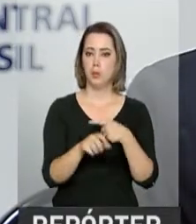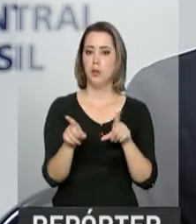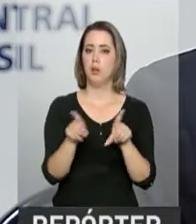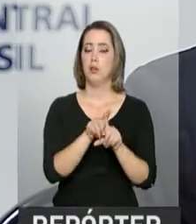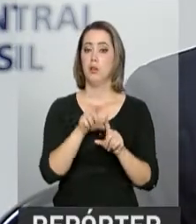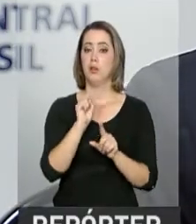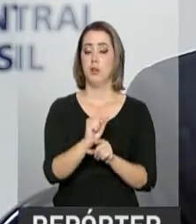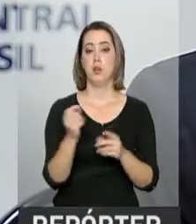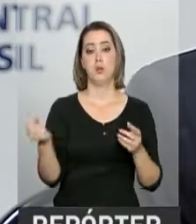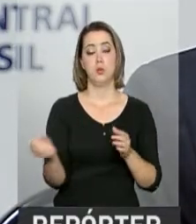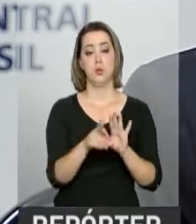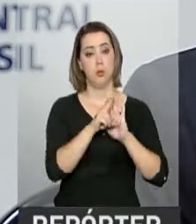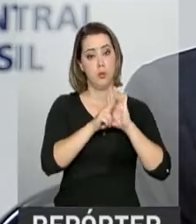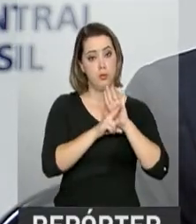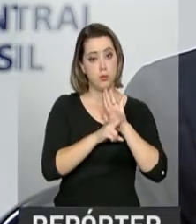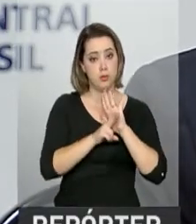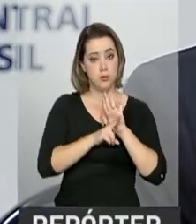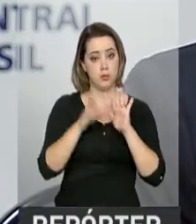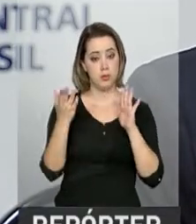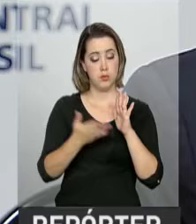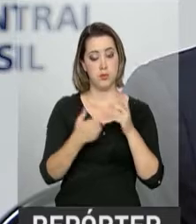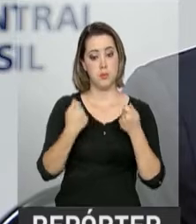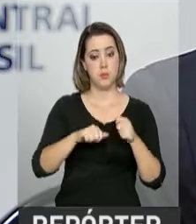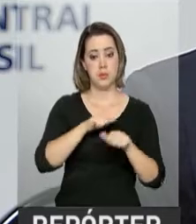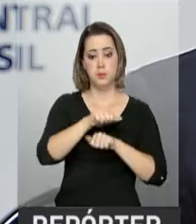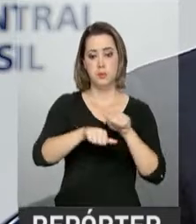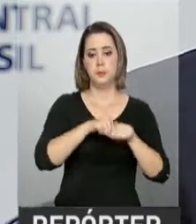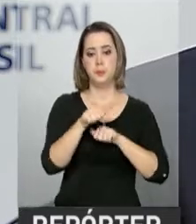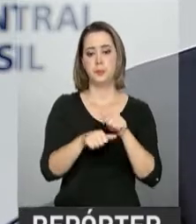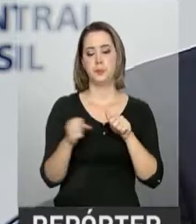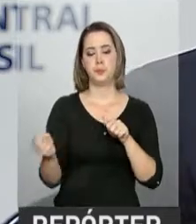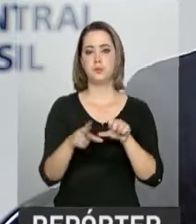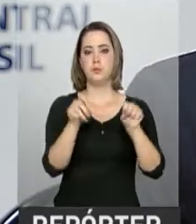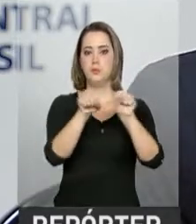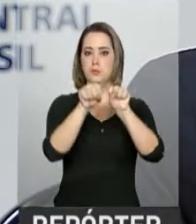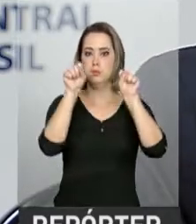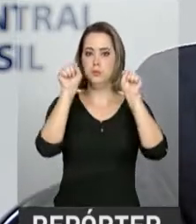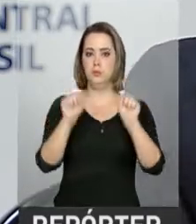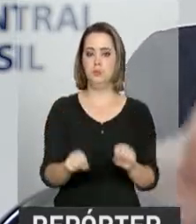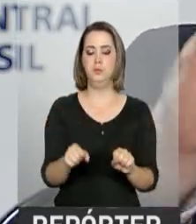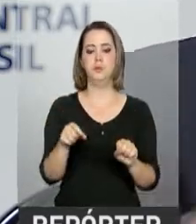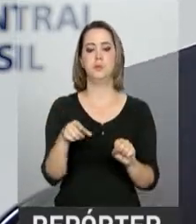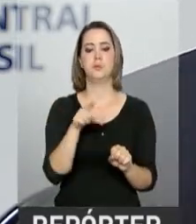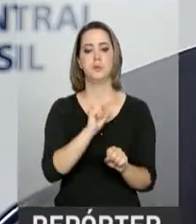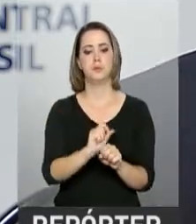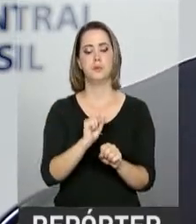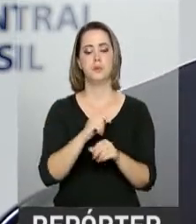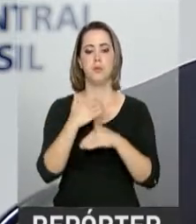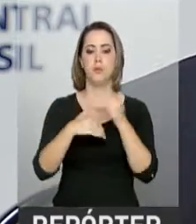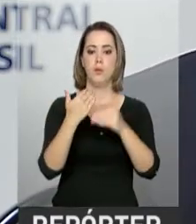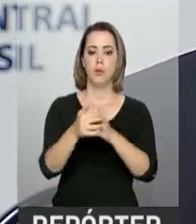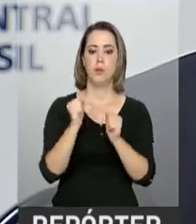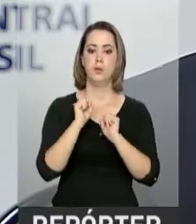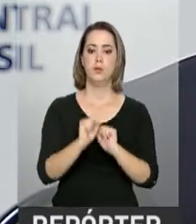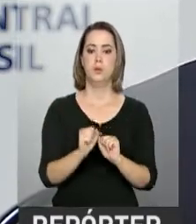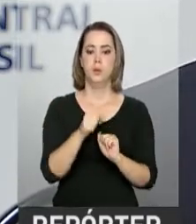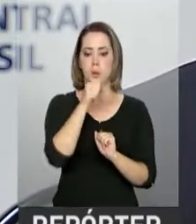atual vai rodar uma nova sistemática essa sistemática vai tornar